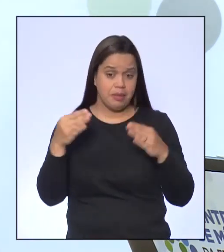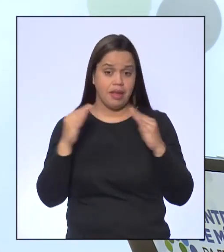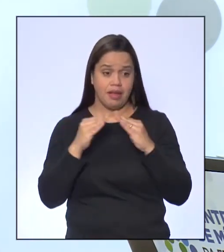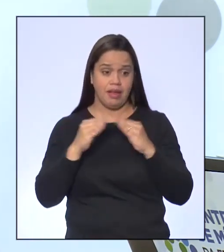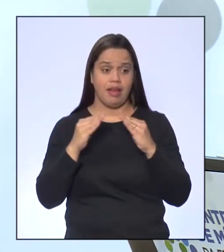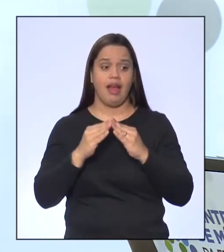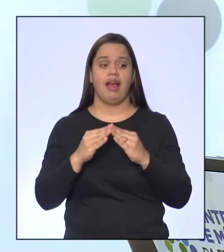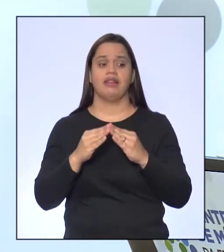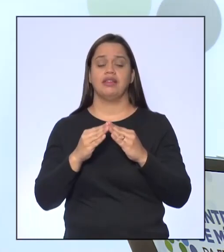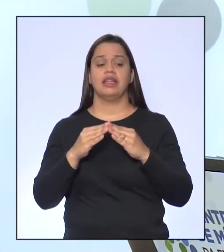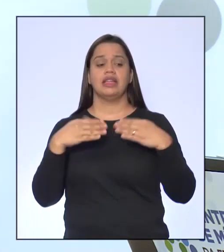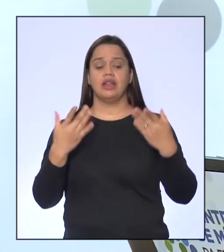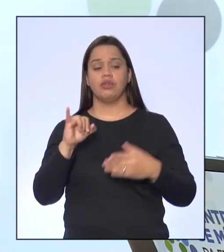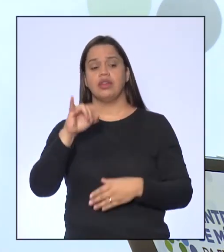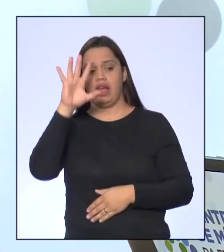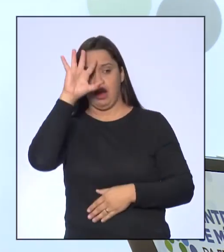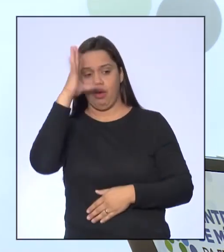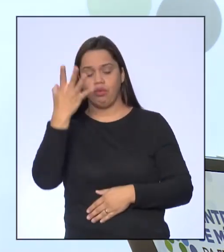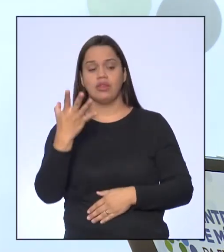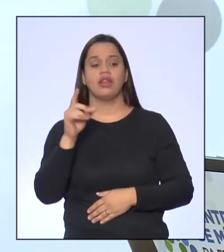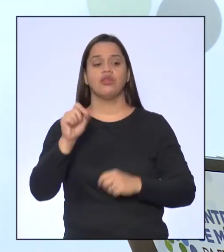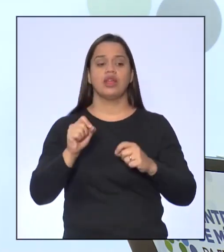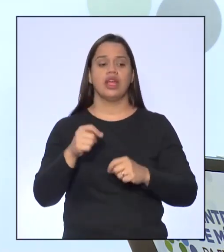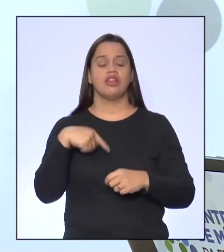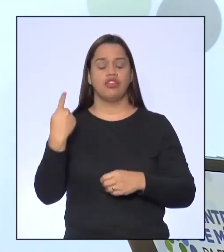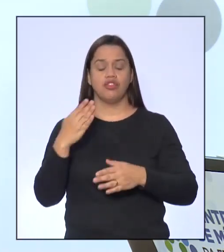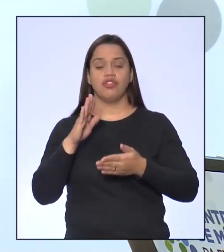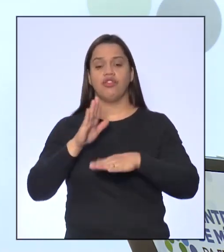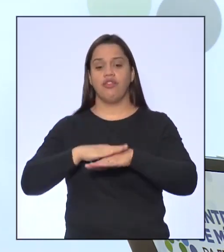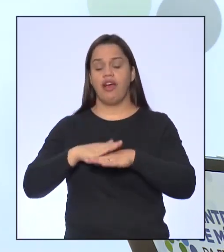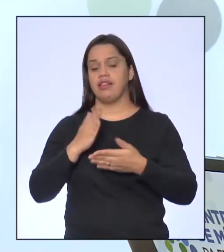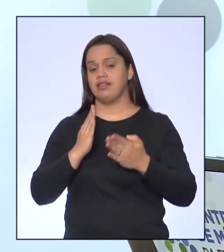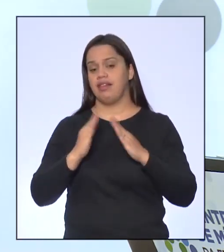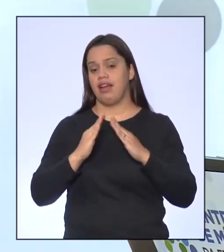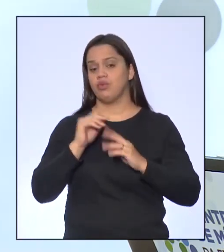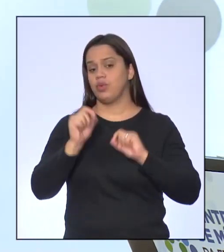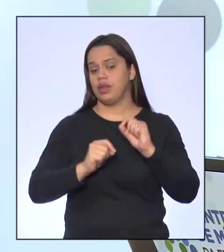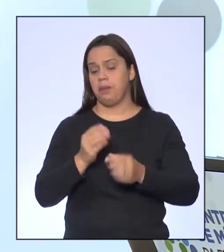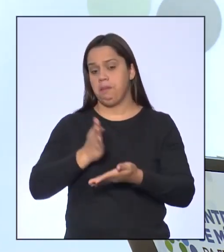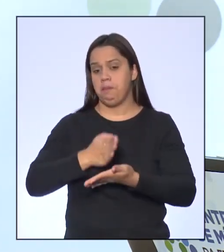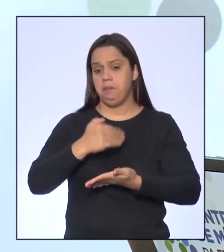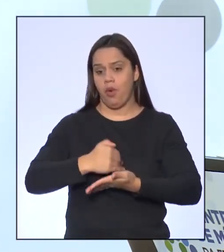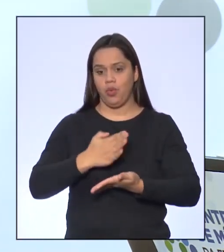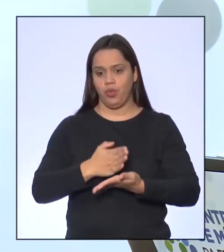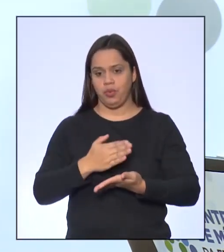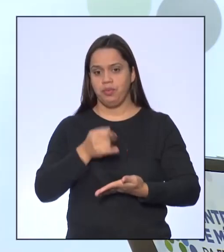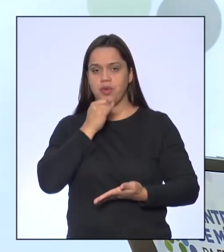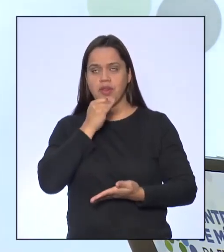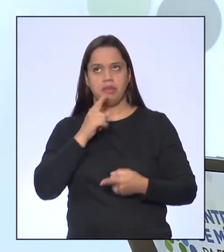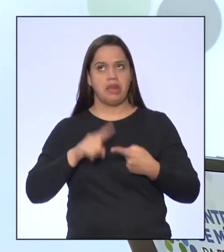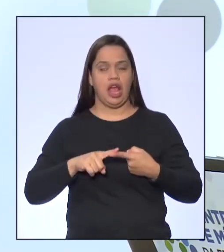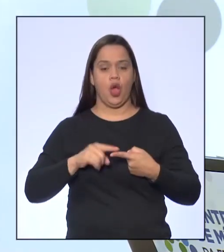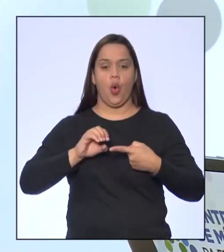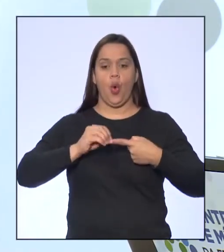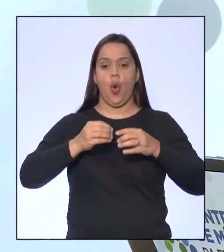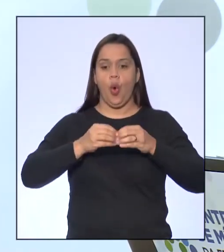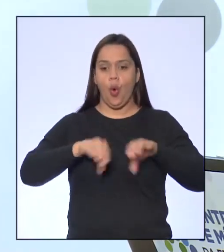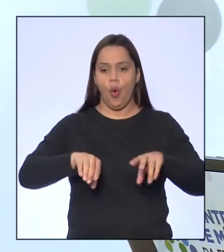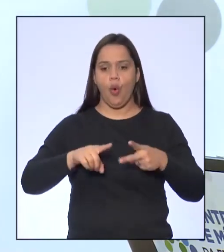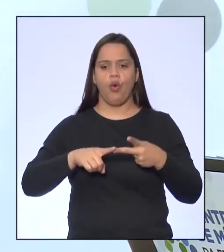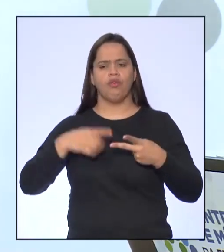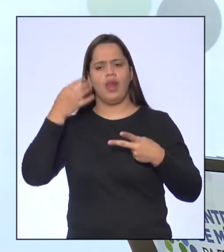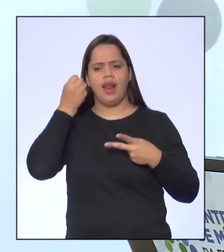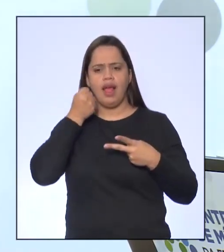também acontece, por exemplo, quando a gente faz um bolo, né? Eu tenho lá ovo, eu tenho leite,